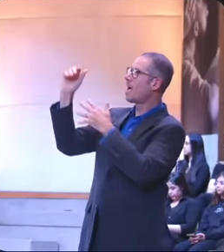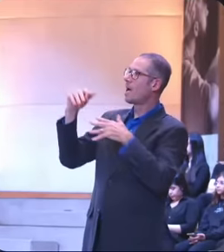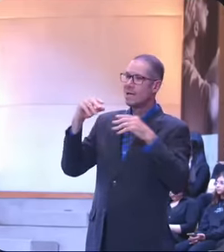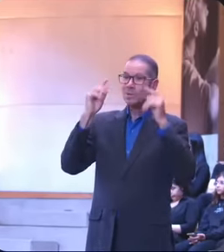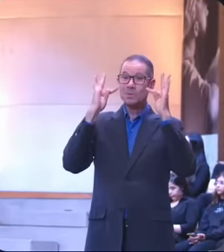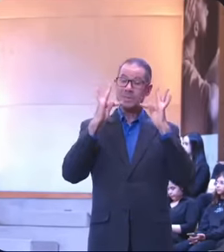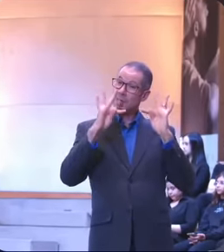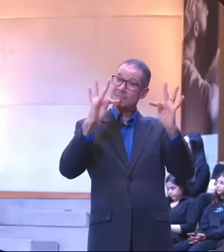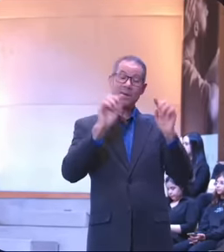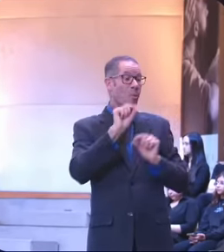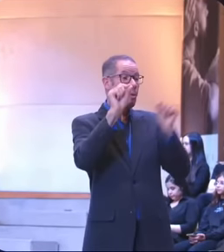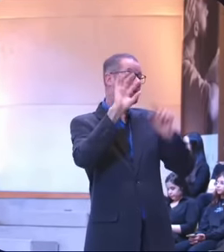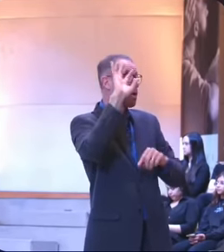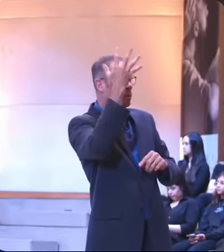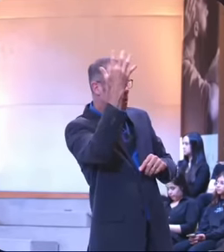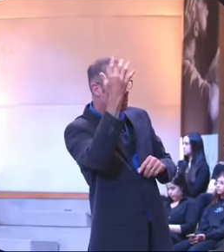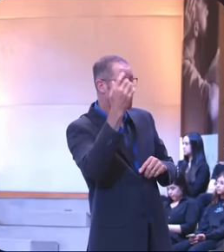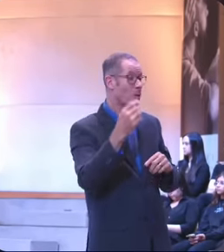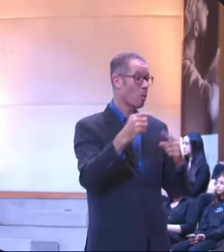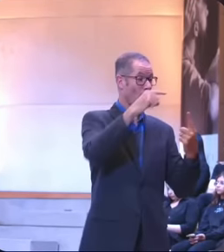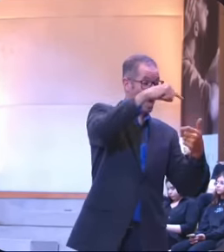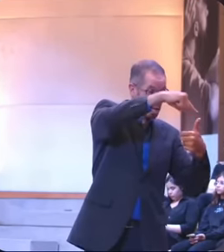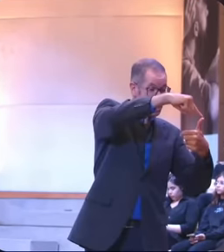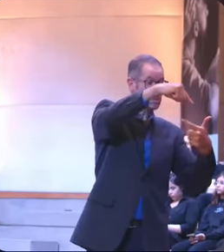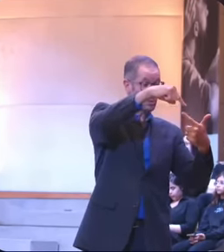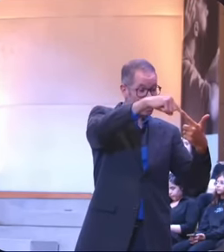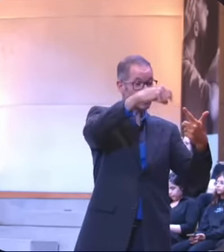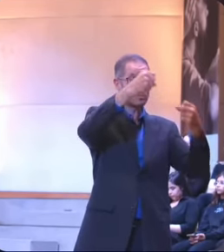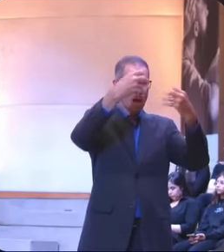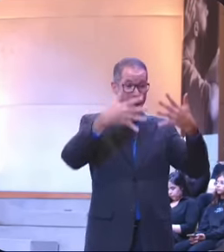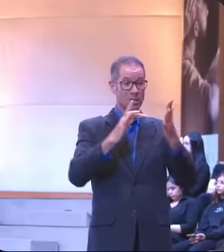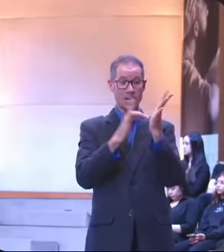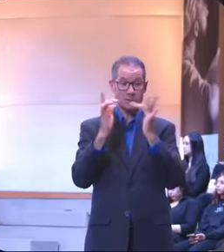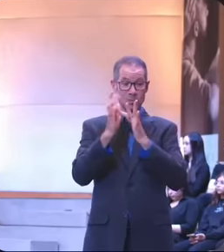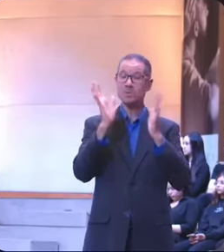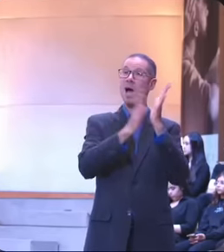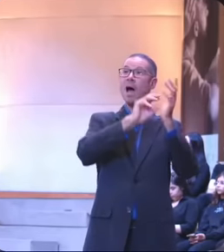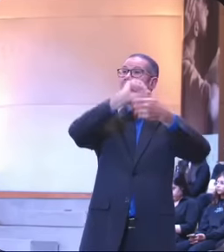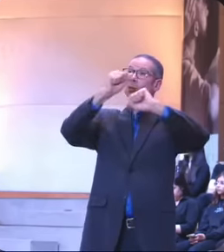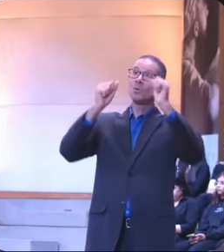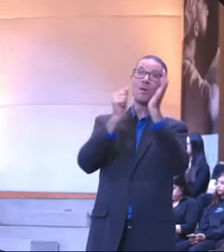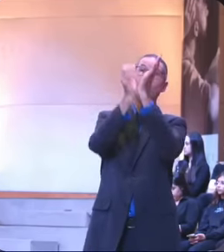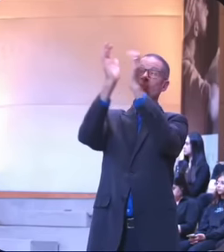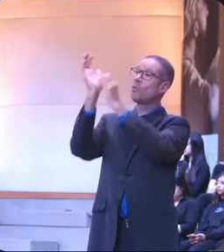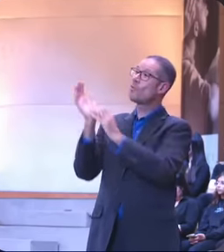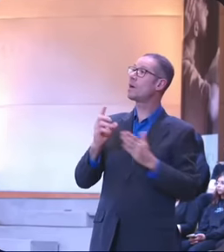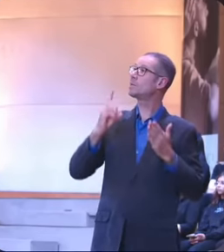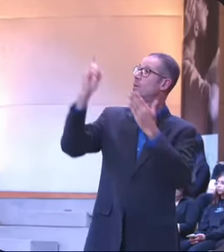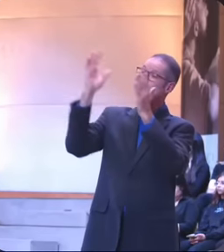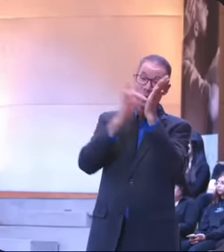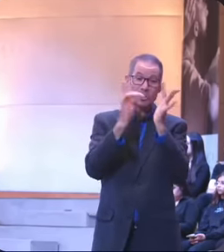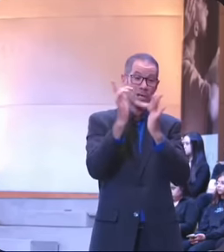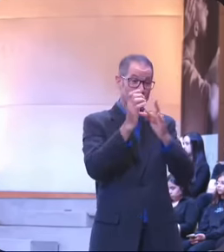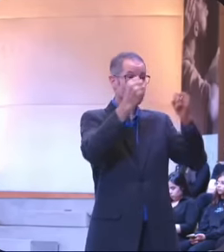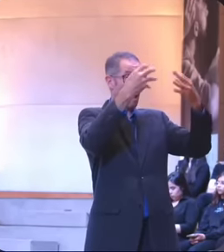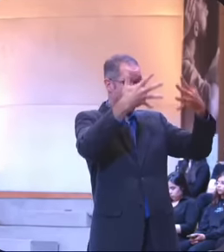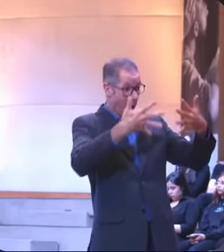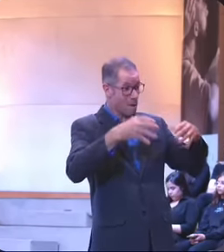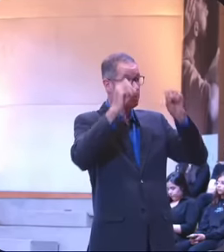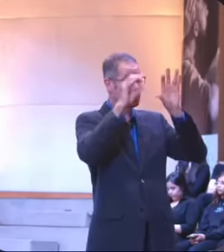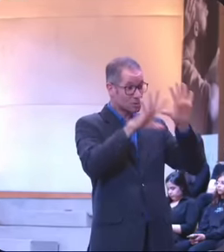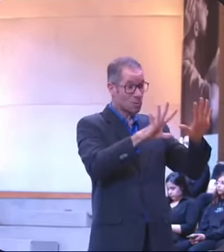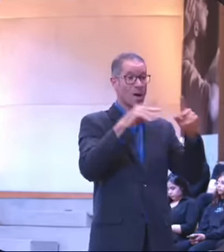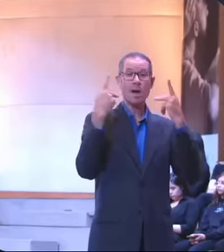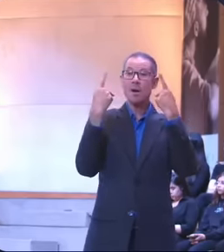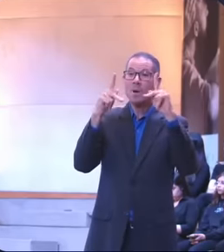testemunhos. O que, que aconteceu? Ah, aconteceu isso. Jesus fez isso. Aleluia, vamos louvar a Deus. Jesus faz isso. Ele pregava o sermão,